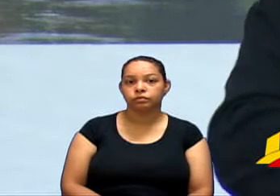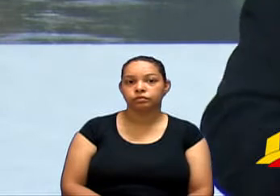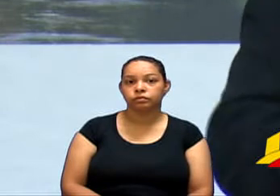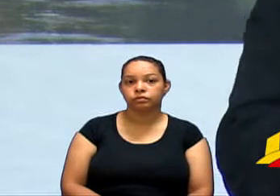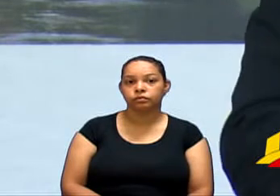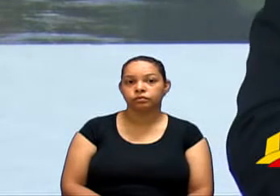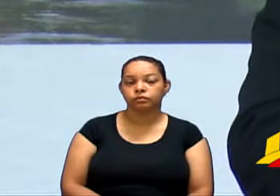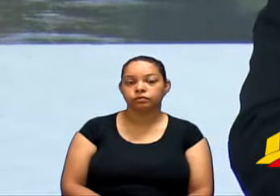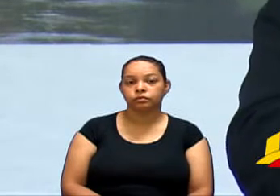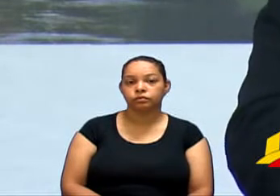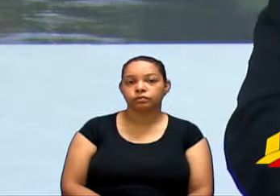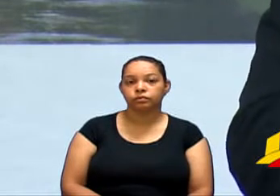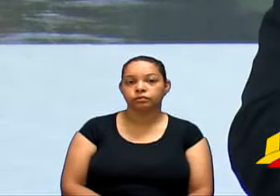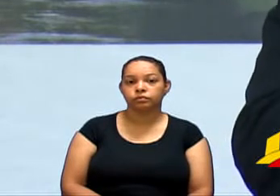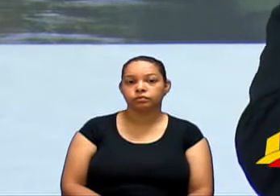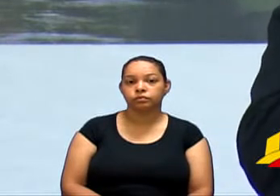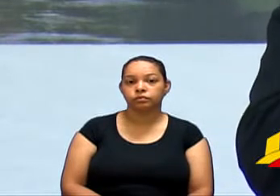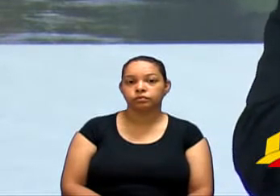Então vamos